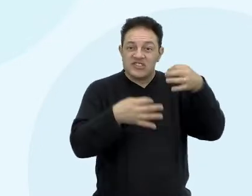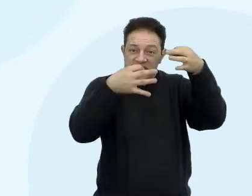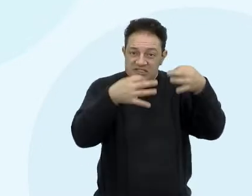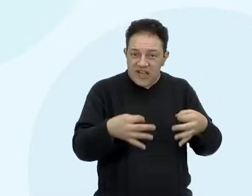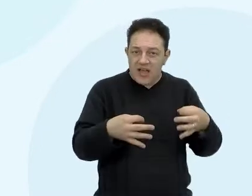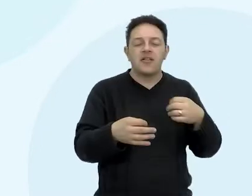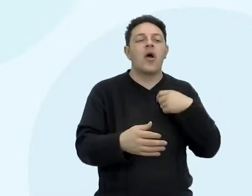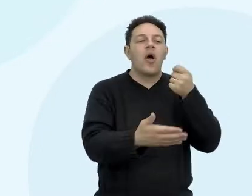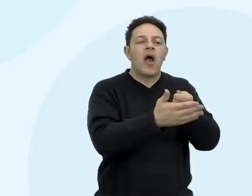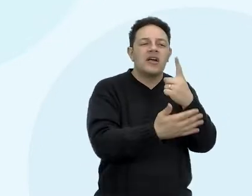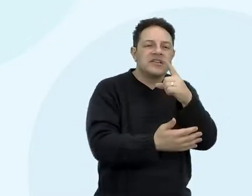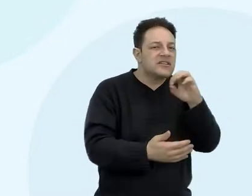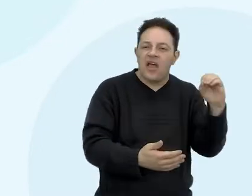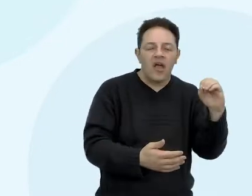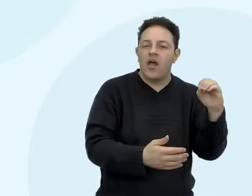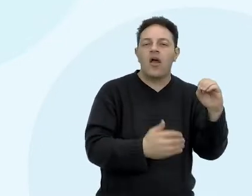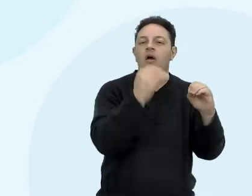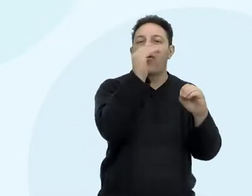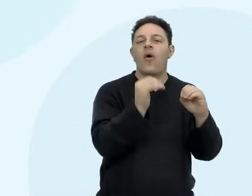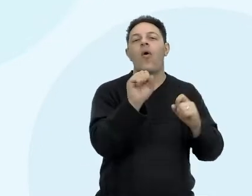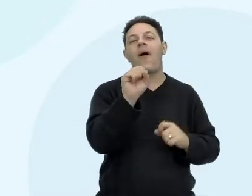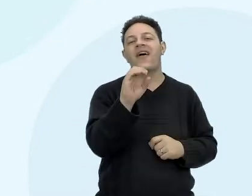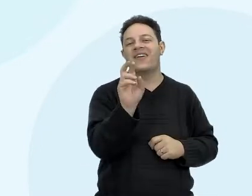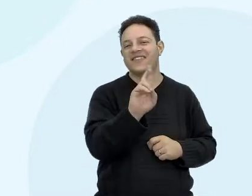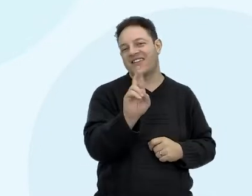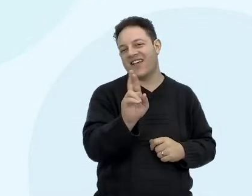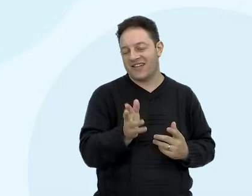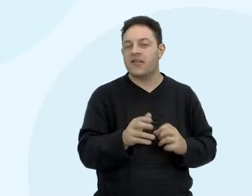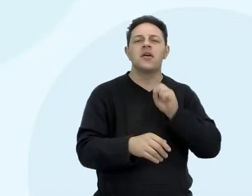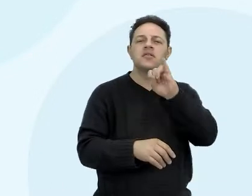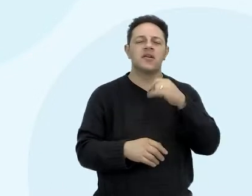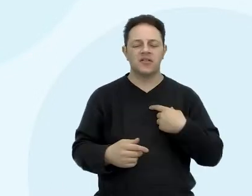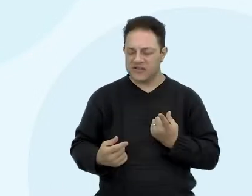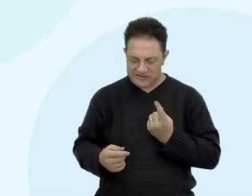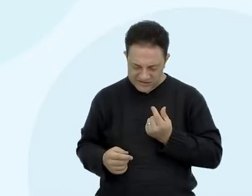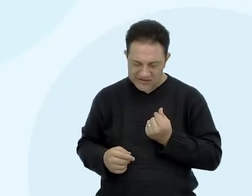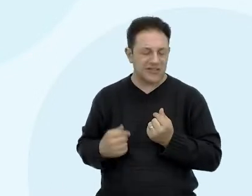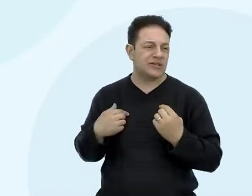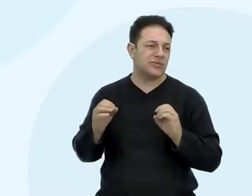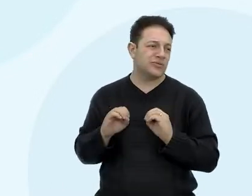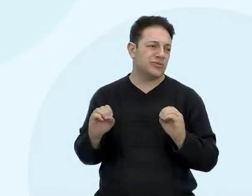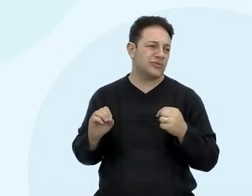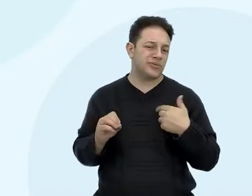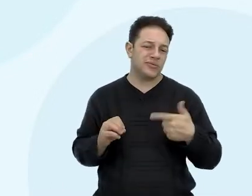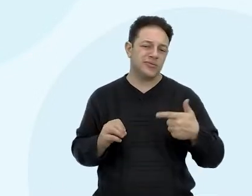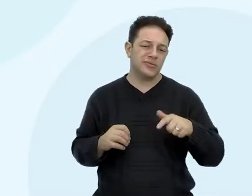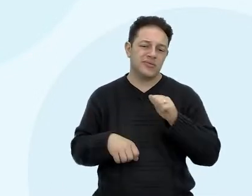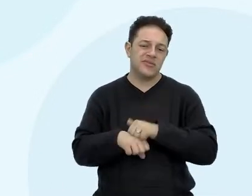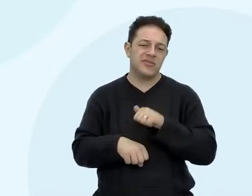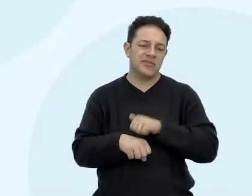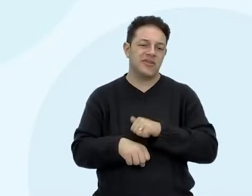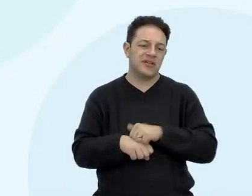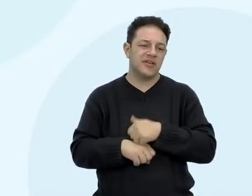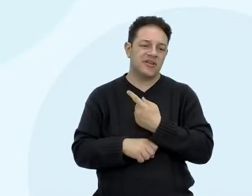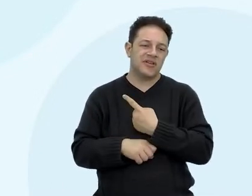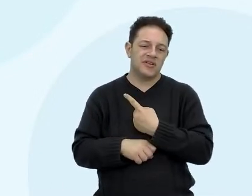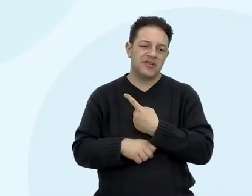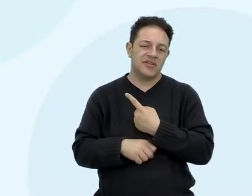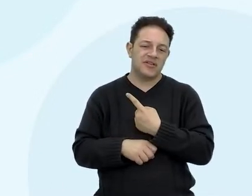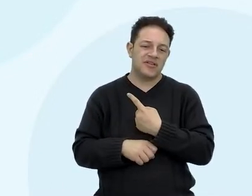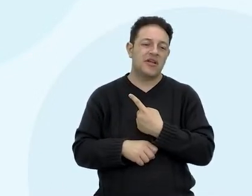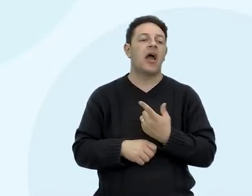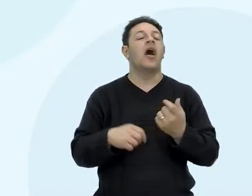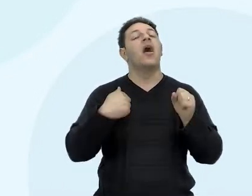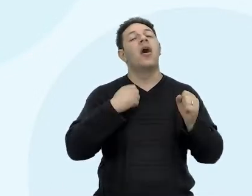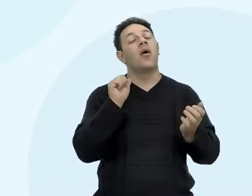aí R$80. E se você não tiver o dinheiro para pagar, que é a decisão B, você vai pagar uma multa